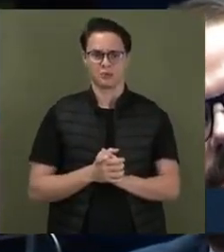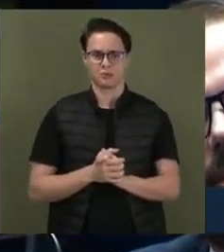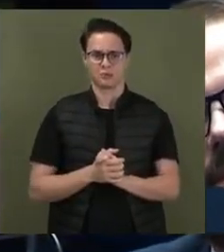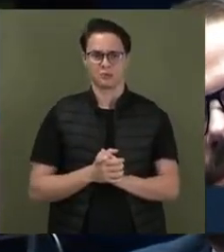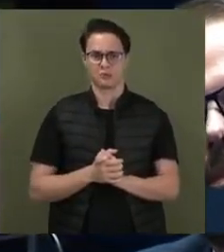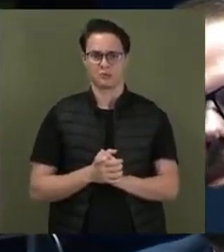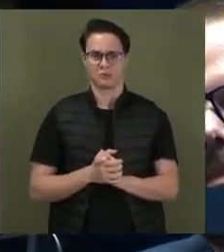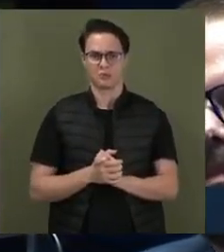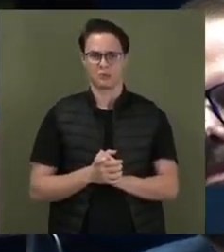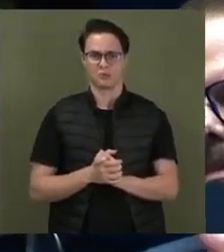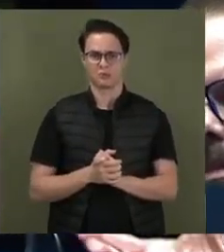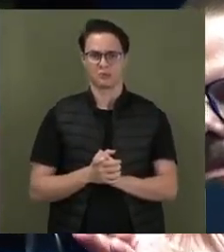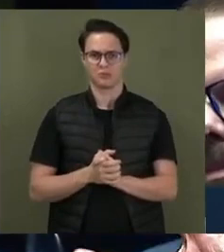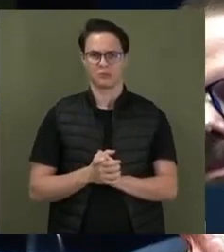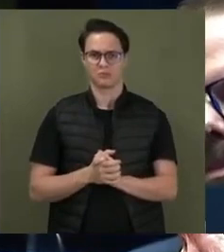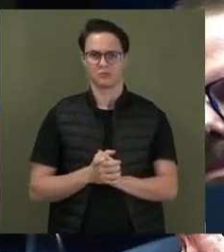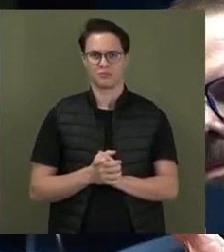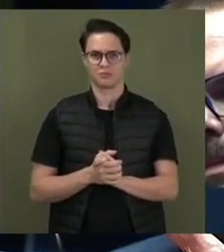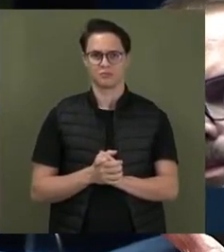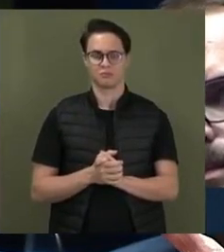apoio.